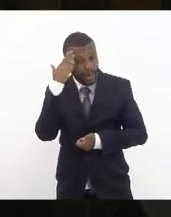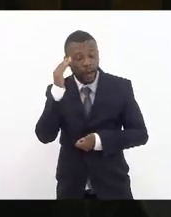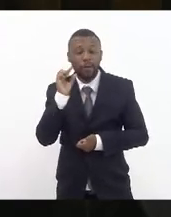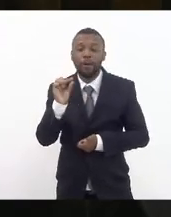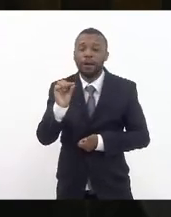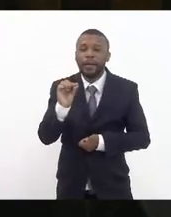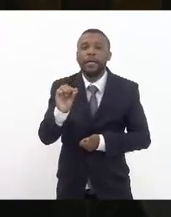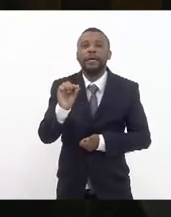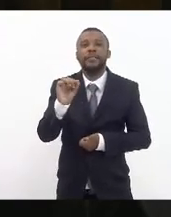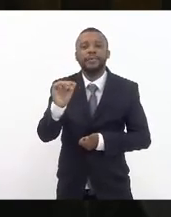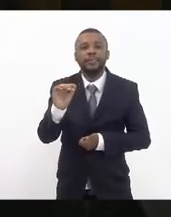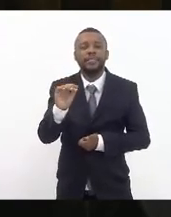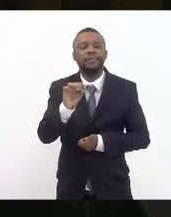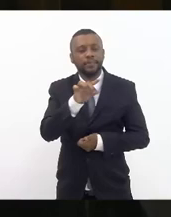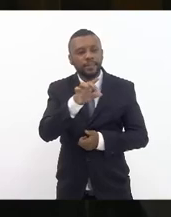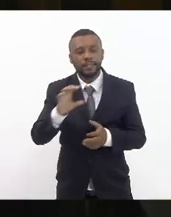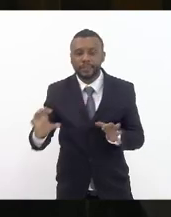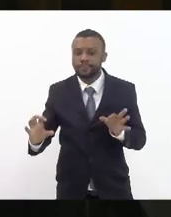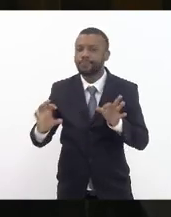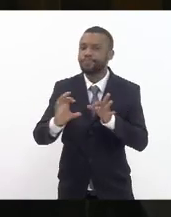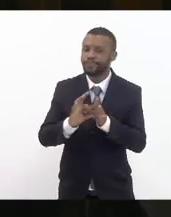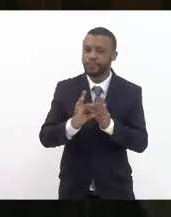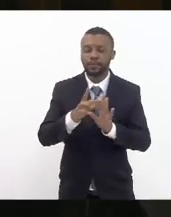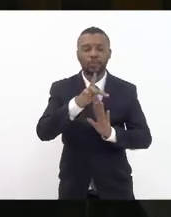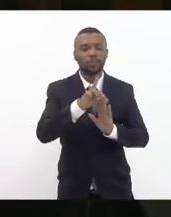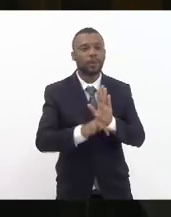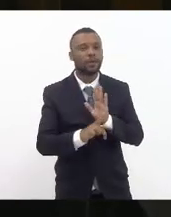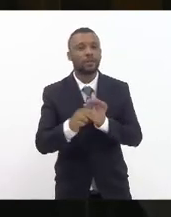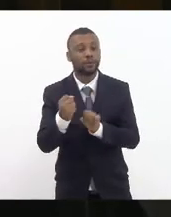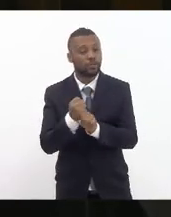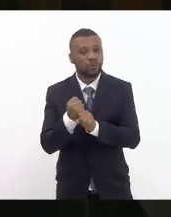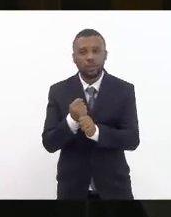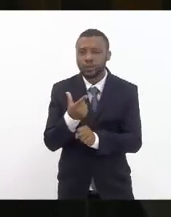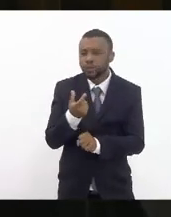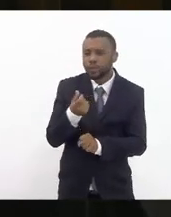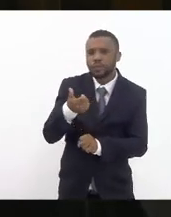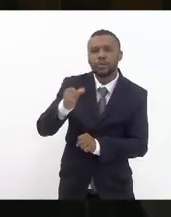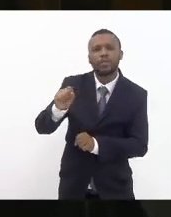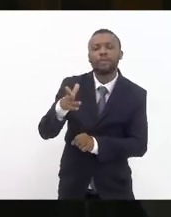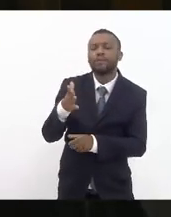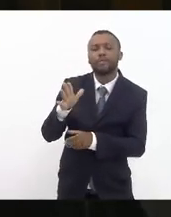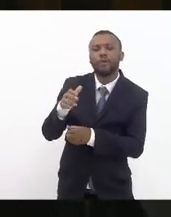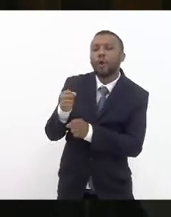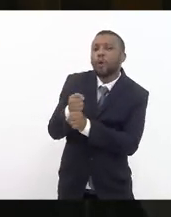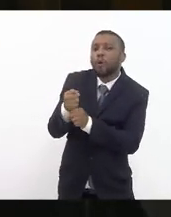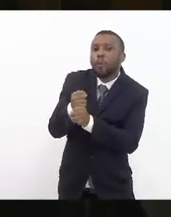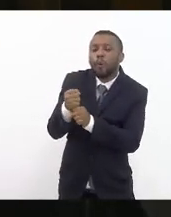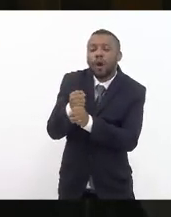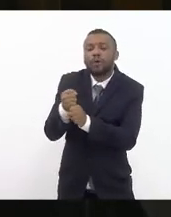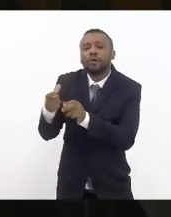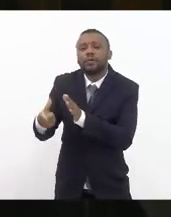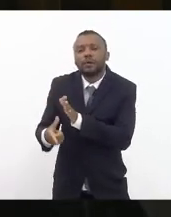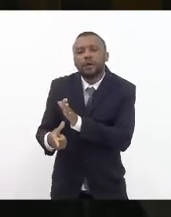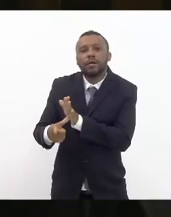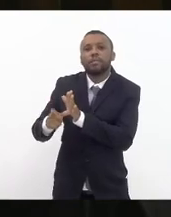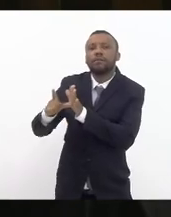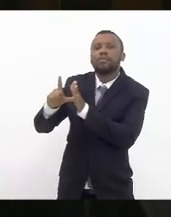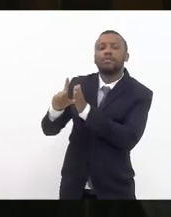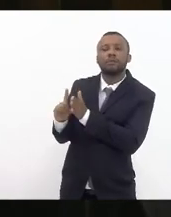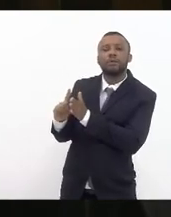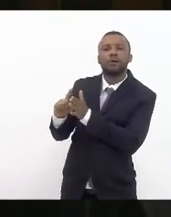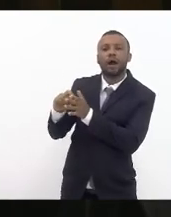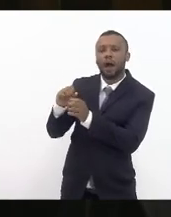que é partícipe do projeto, que 2018 foi o ano que precedeu